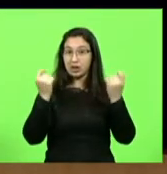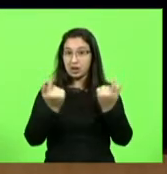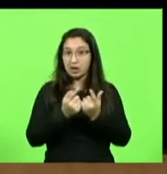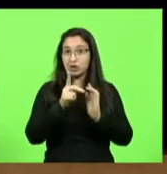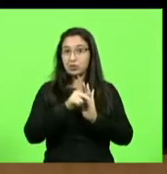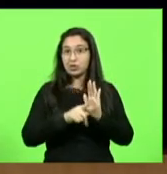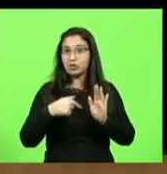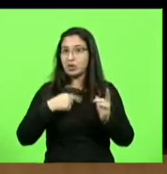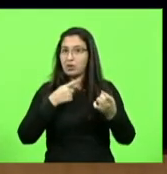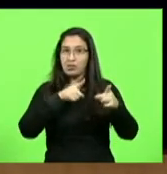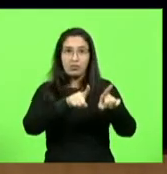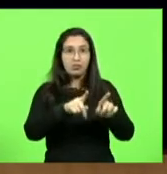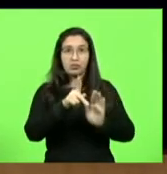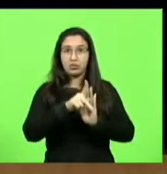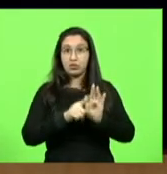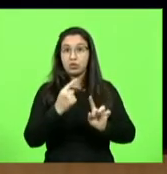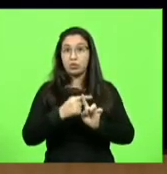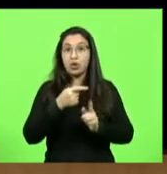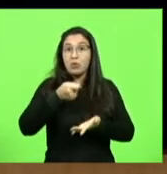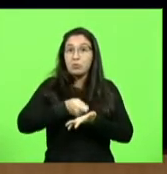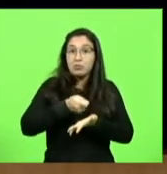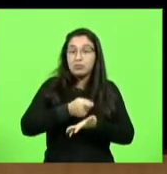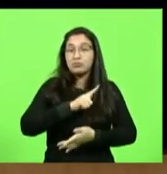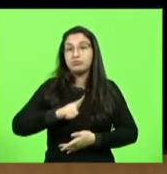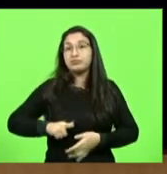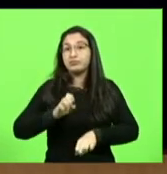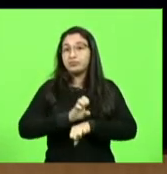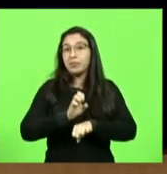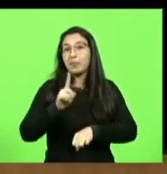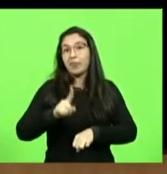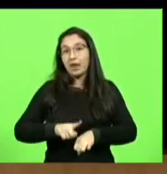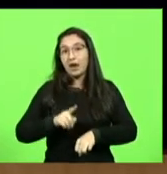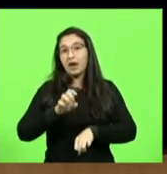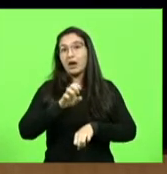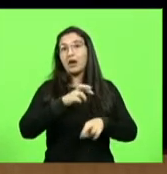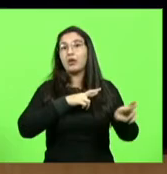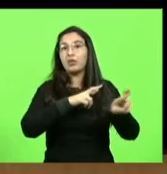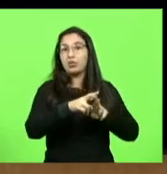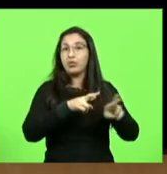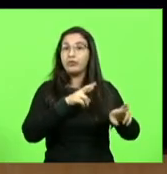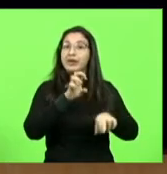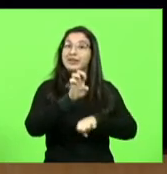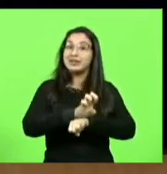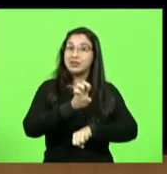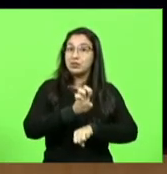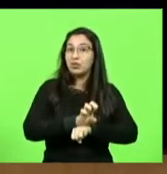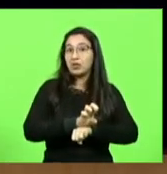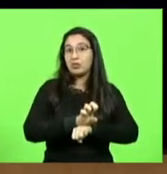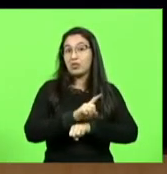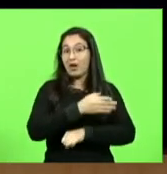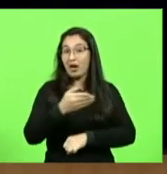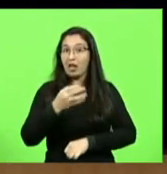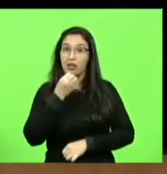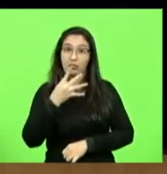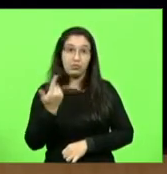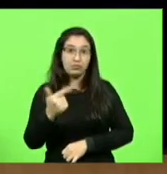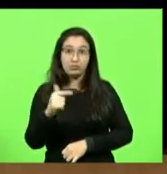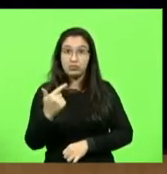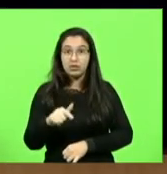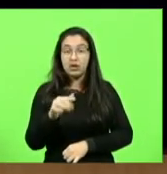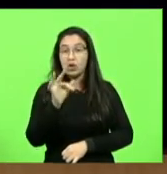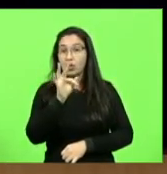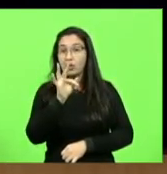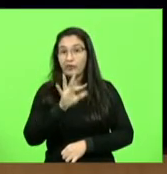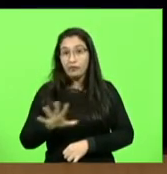posicionei contrário, porque a obrigação do governo do estado é com as rodovias estaduais, que não estão boas, e o governo federal que cuide das